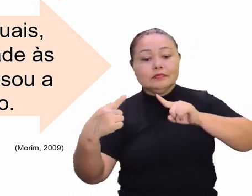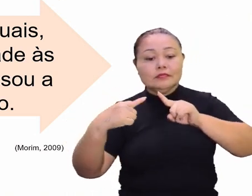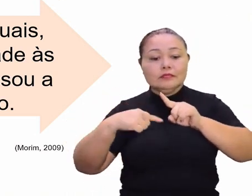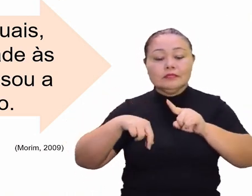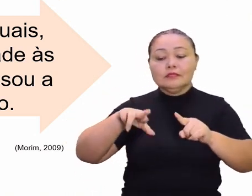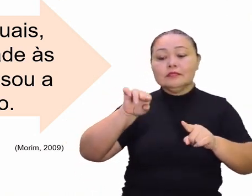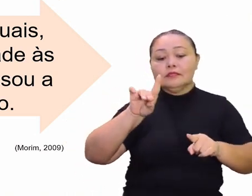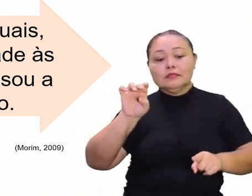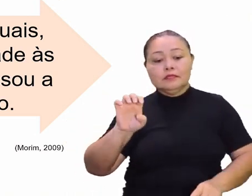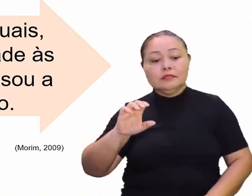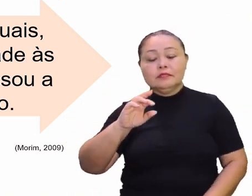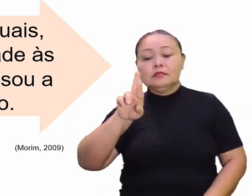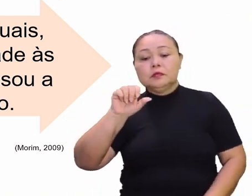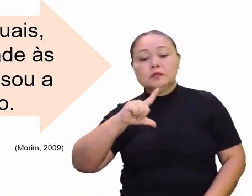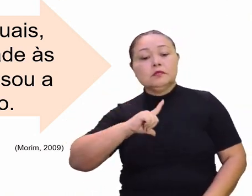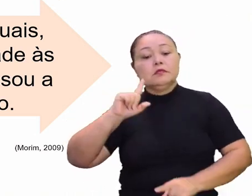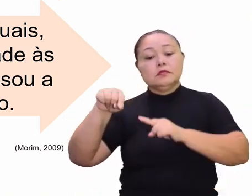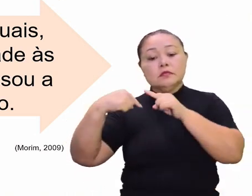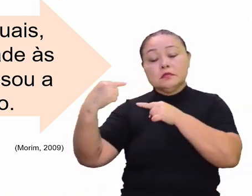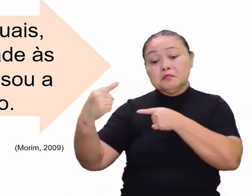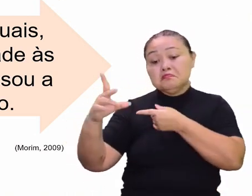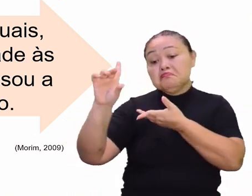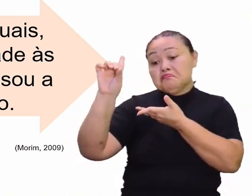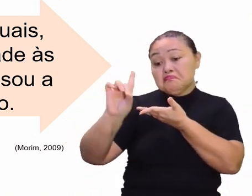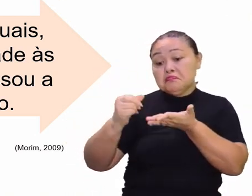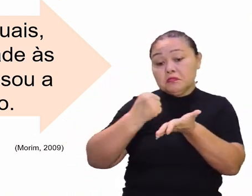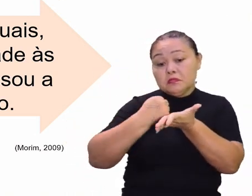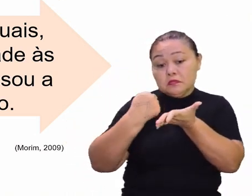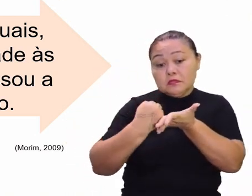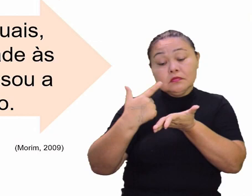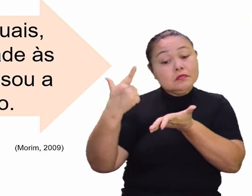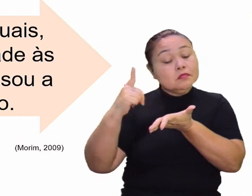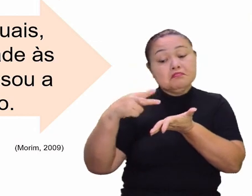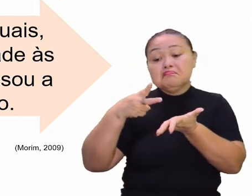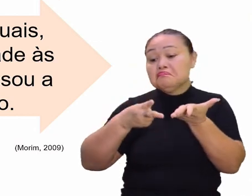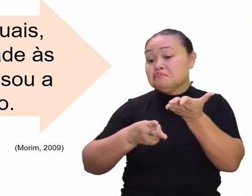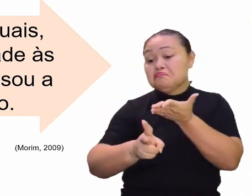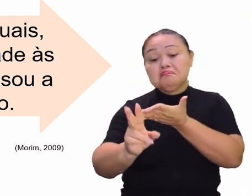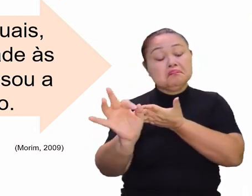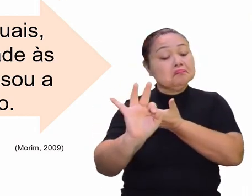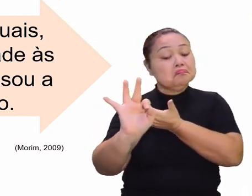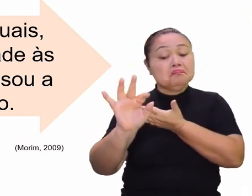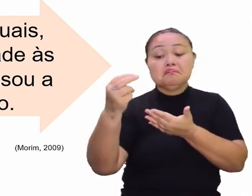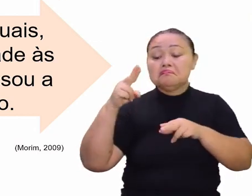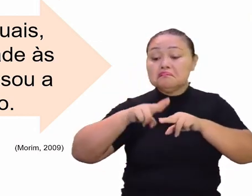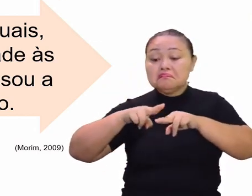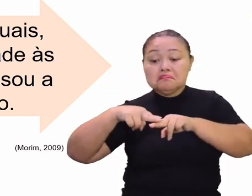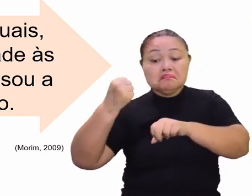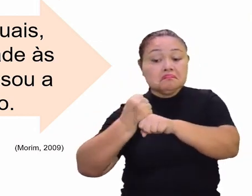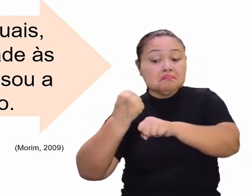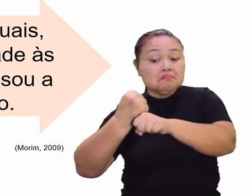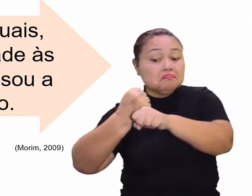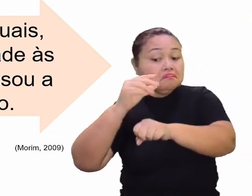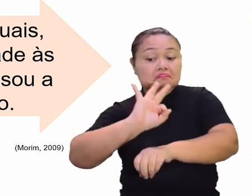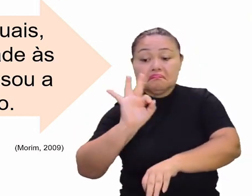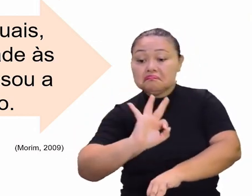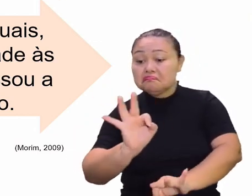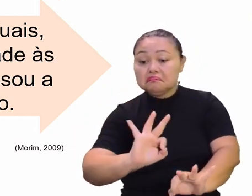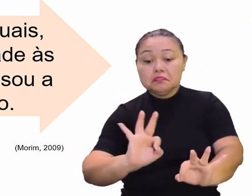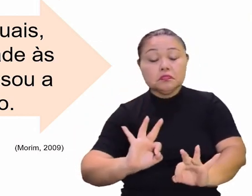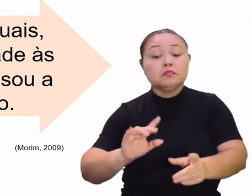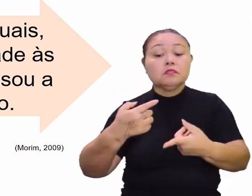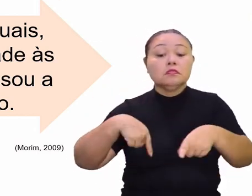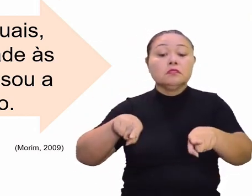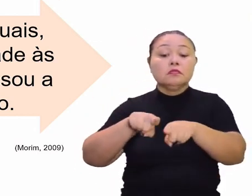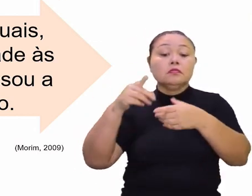foi a Reed Bros Company, mesmo. Recebeu direitos contratuais, mas também não deu continuidade às obras